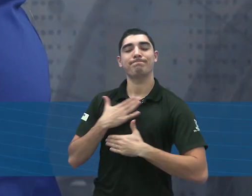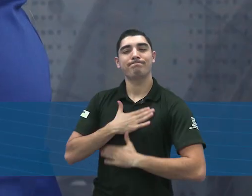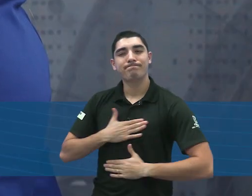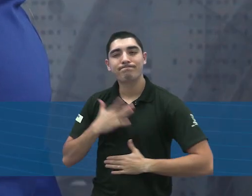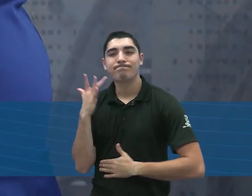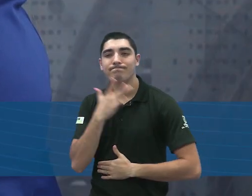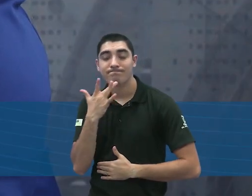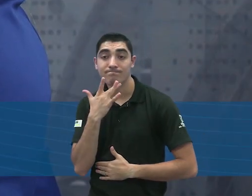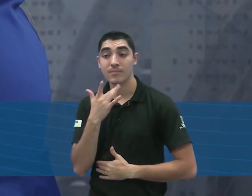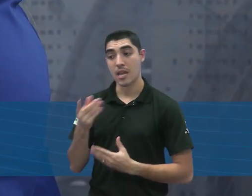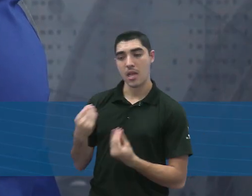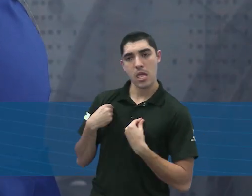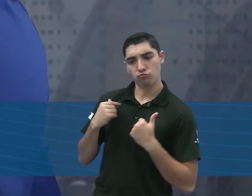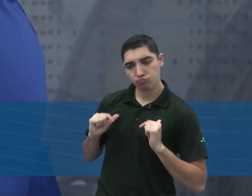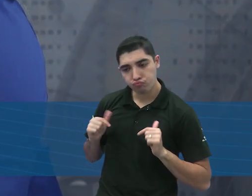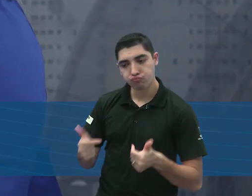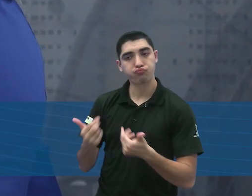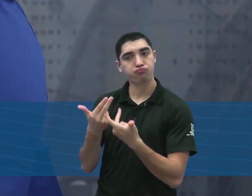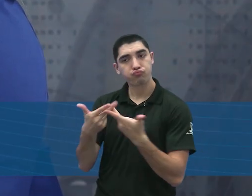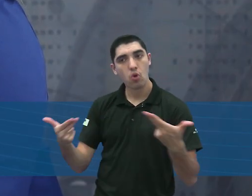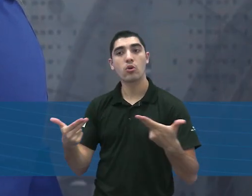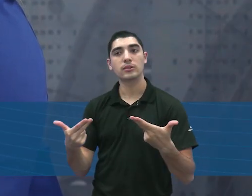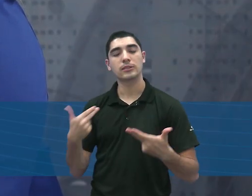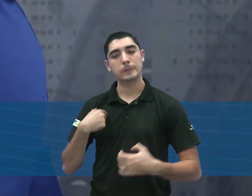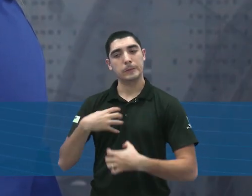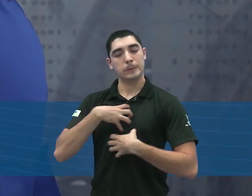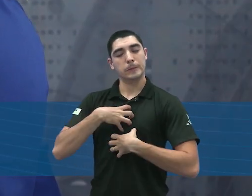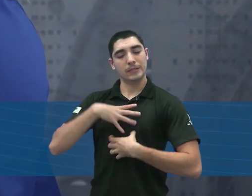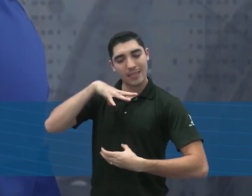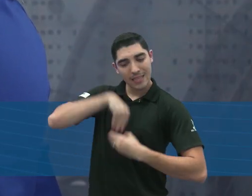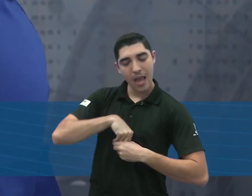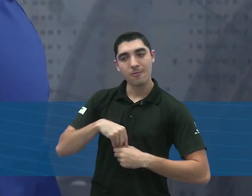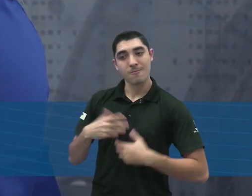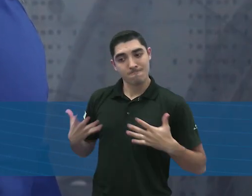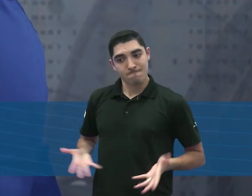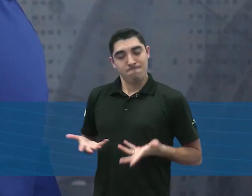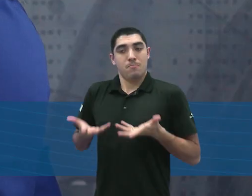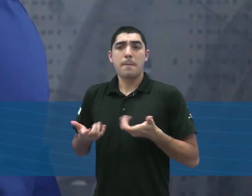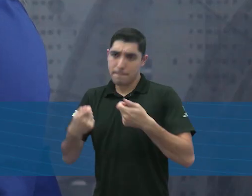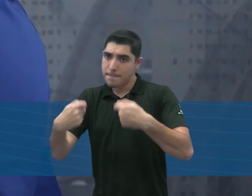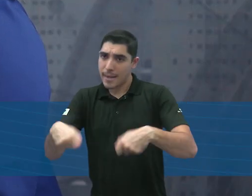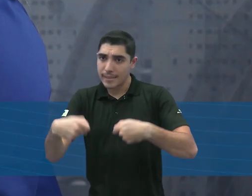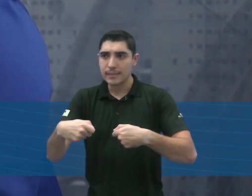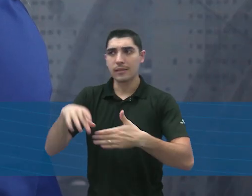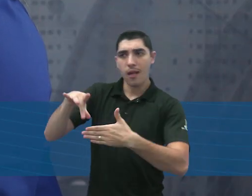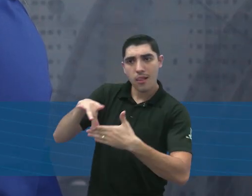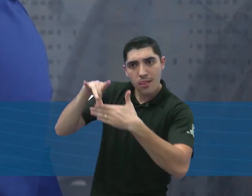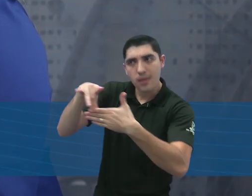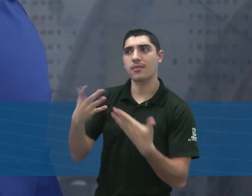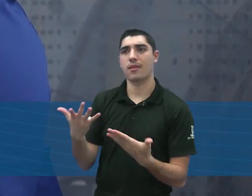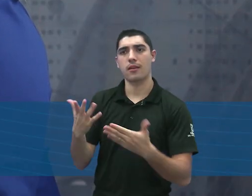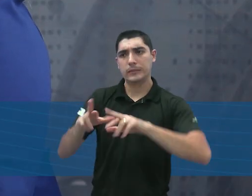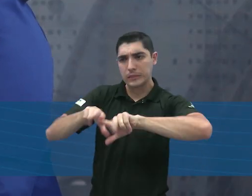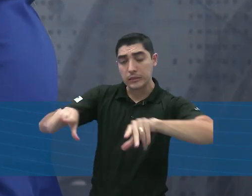aquilo que eu realizo, aquilo que eu entrego, com aquilo que é a minha motivação interna. É preciso, sim, lideranças, empresas, né,